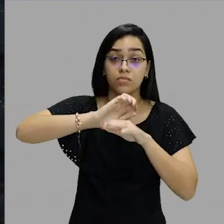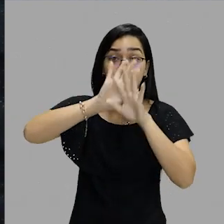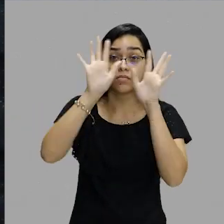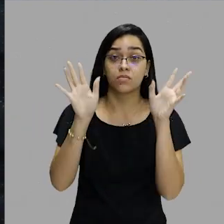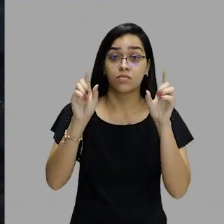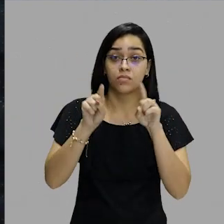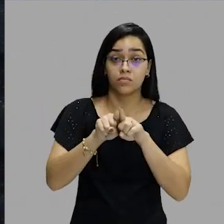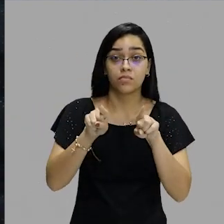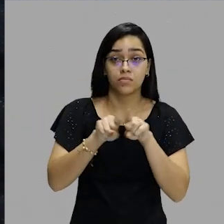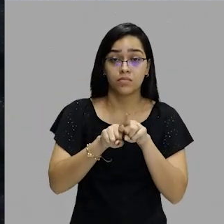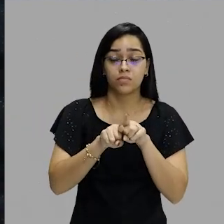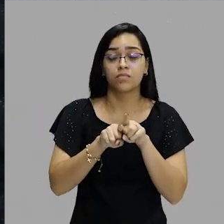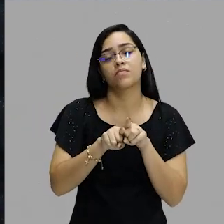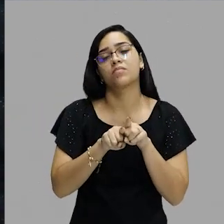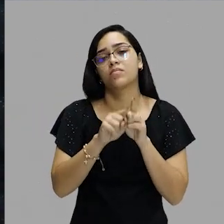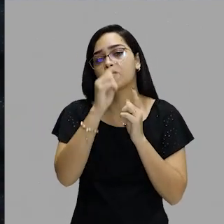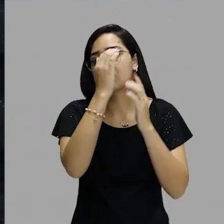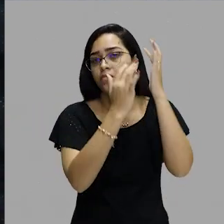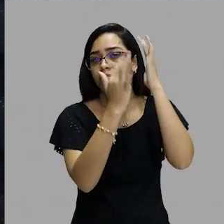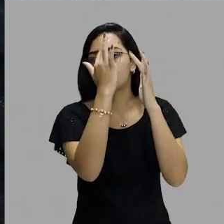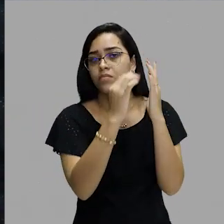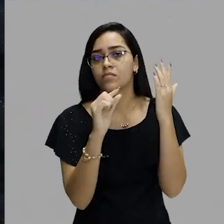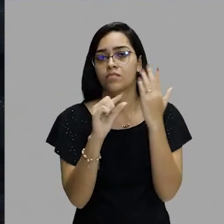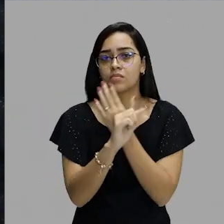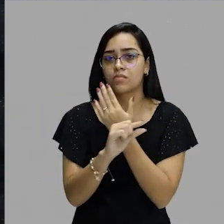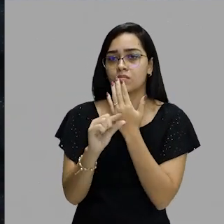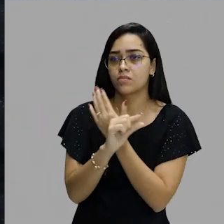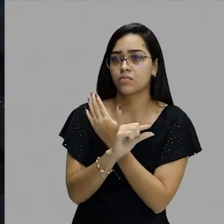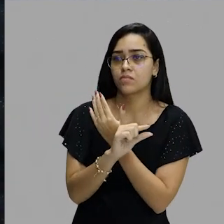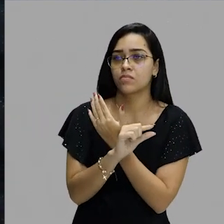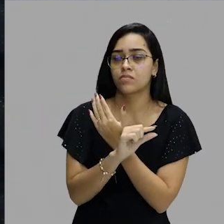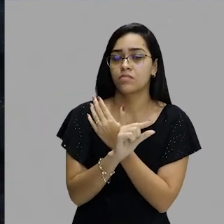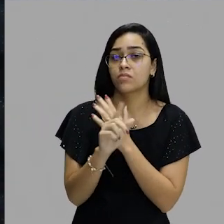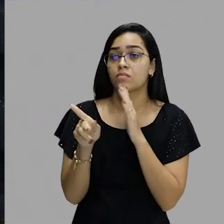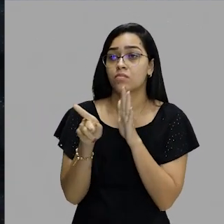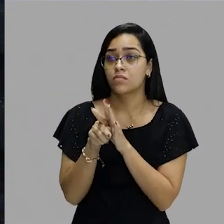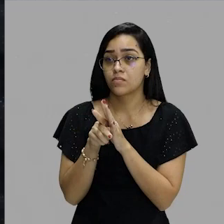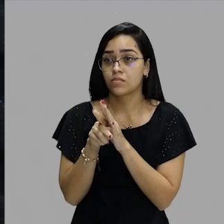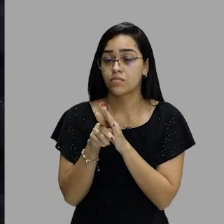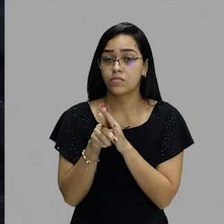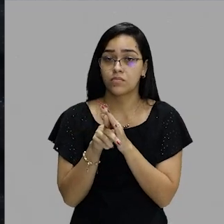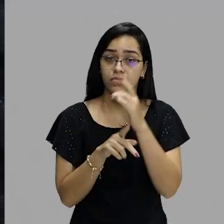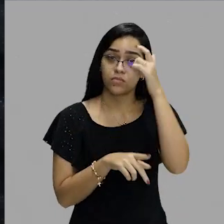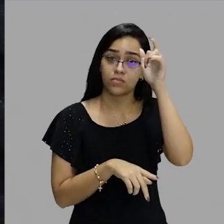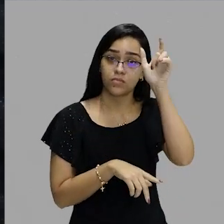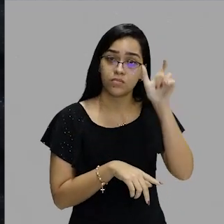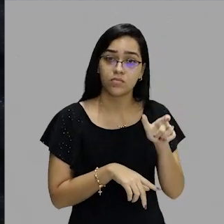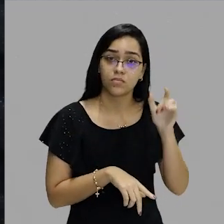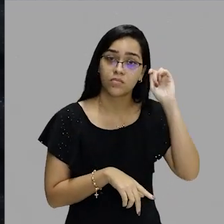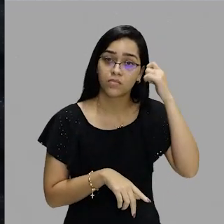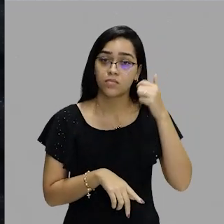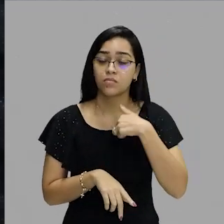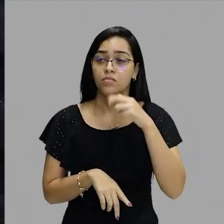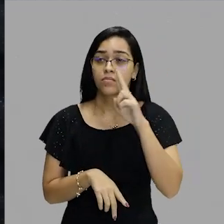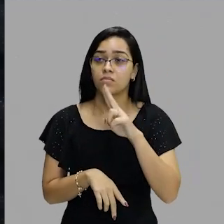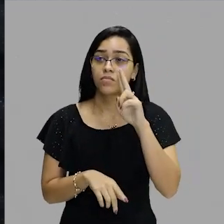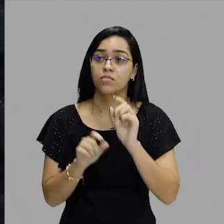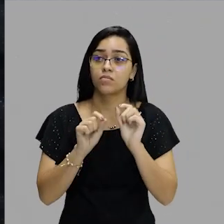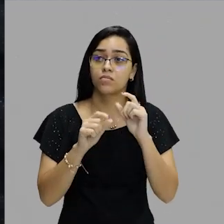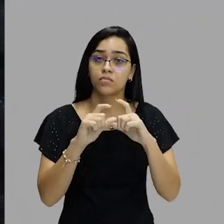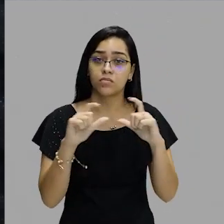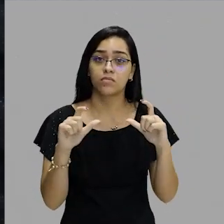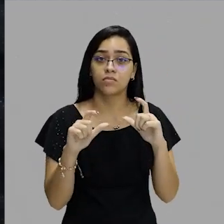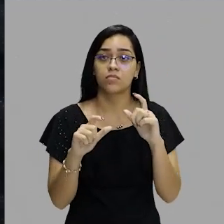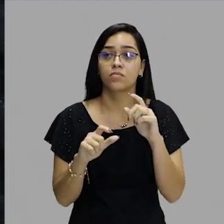clareza a subjetividade do autor na questão do ser negro. Eu só vou usar o